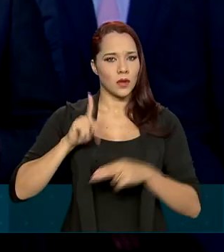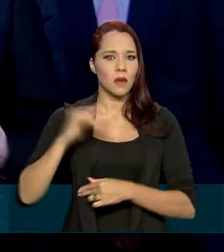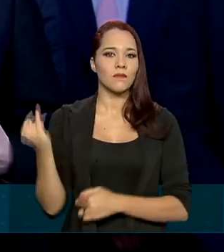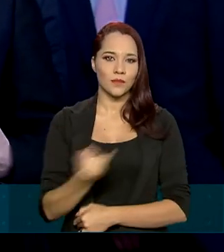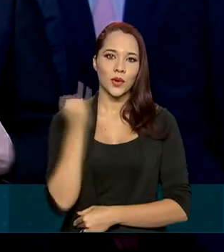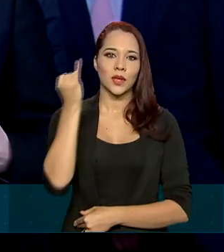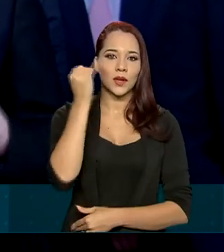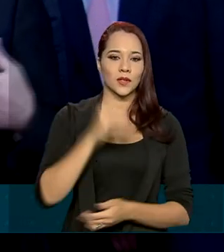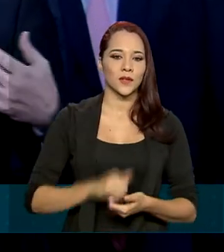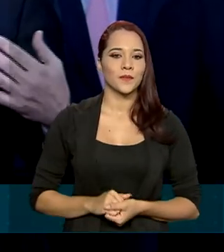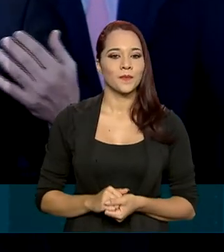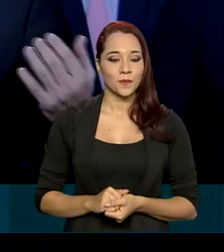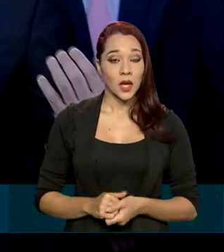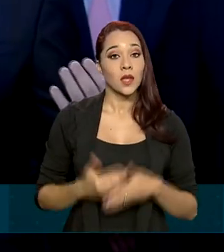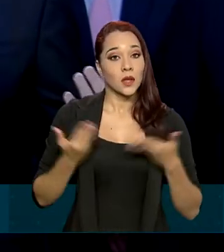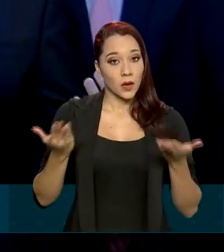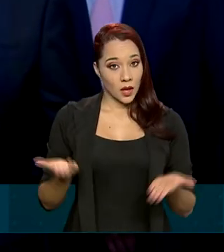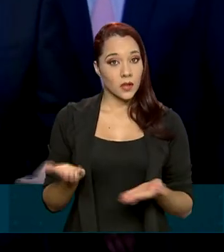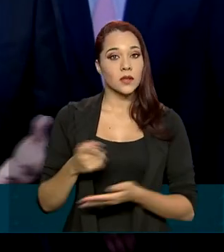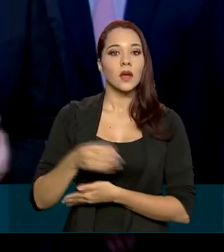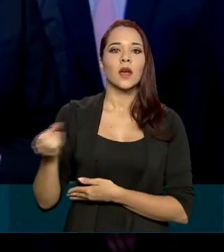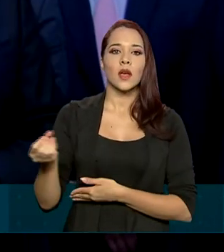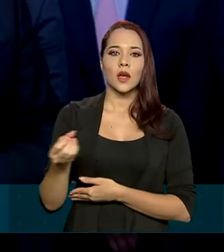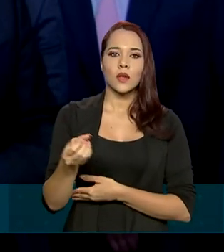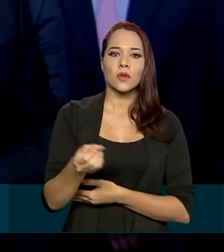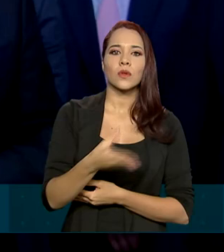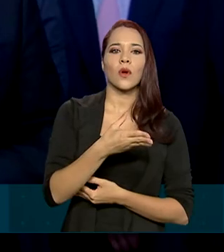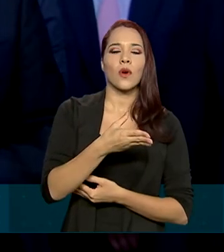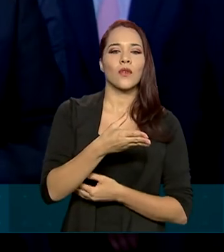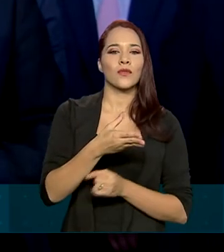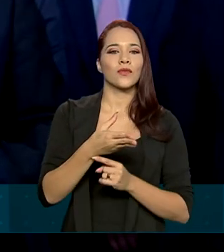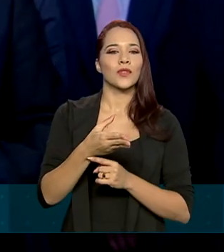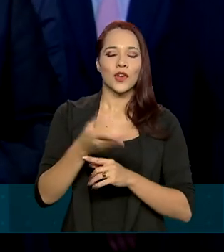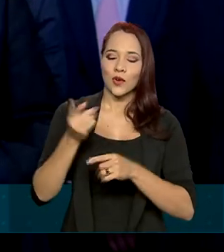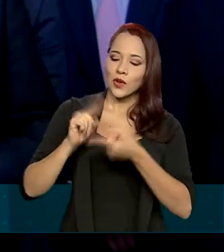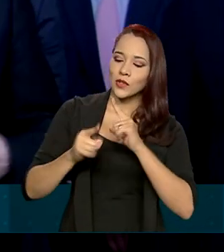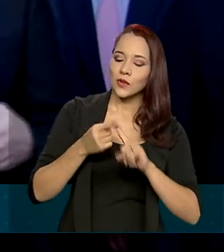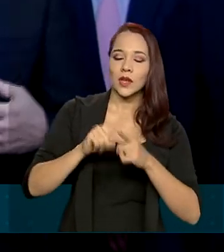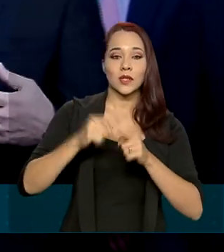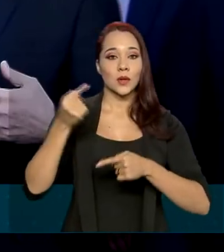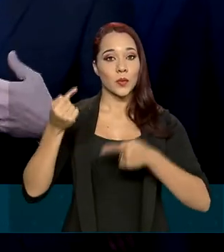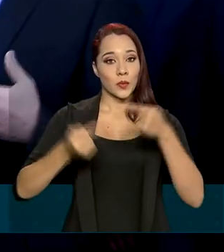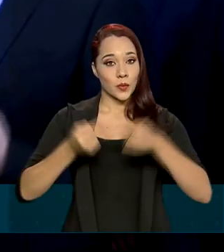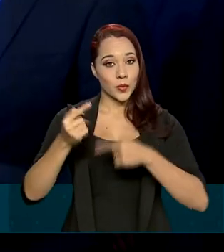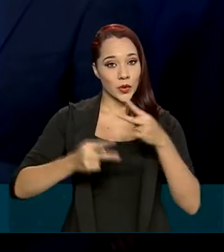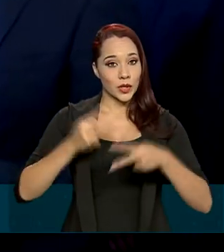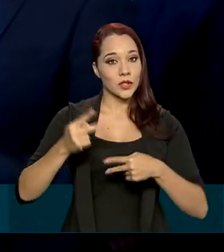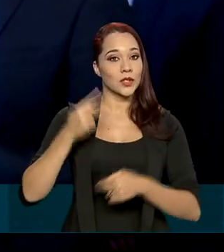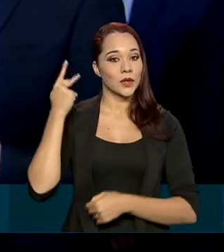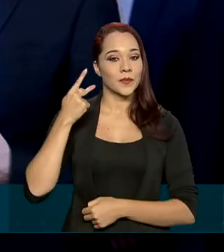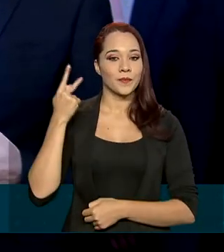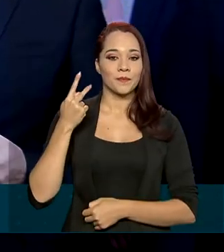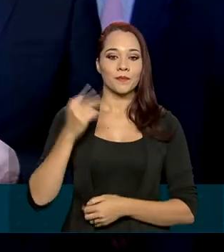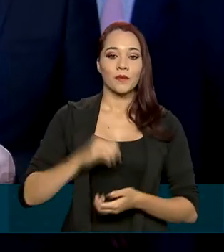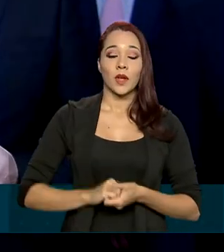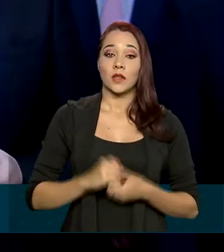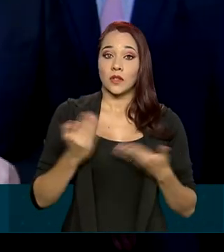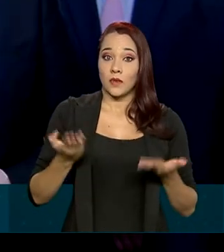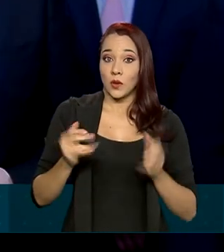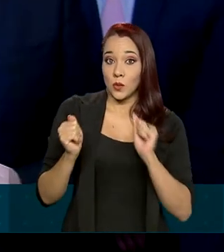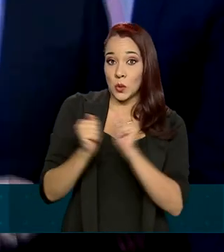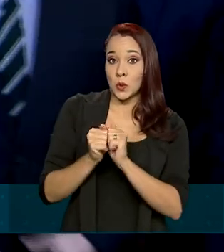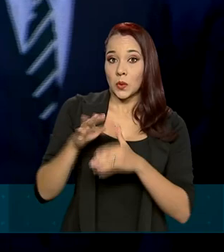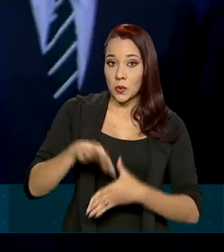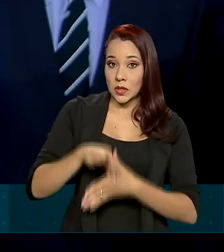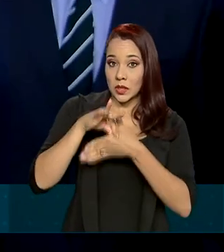Então, esta é a nova maneira de nós fazermos a articulação política. Vamos acordar com os senhores líderes primeiro,